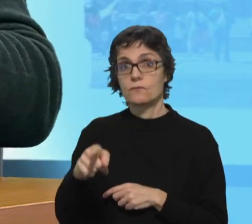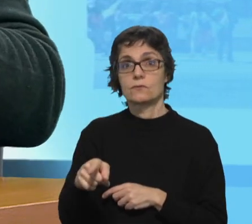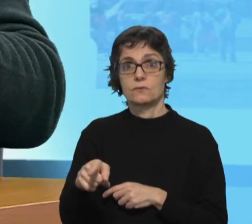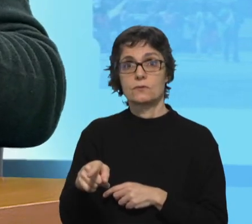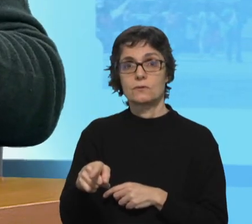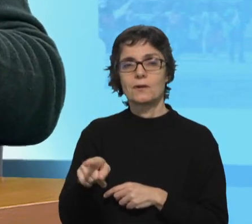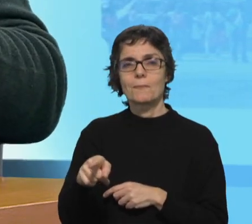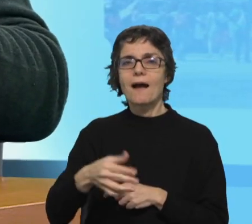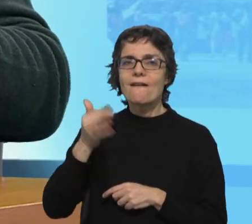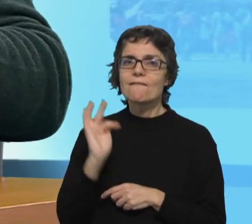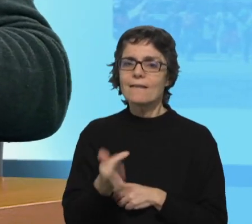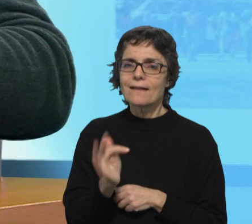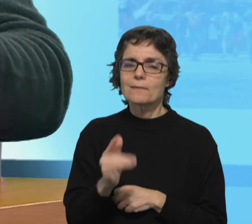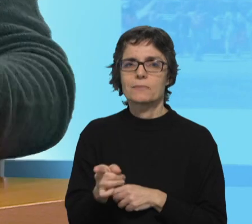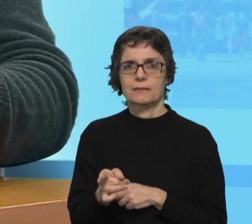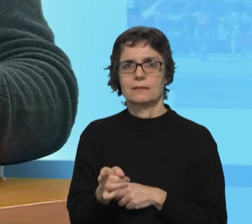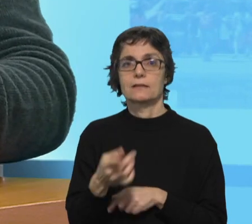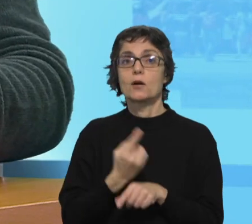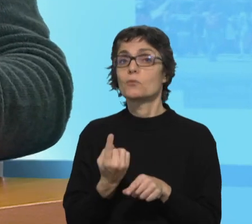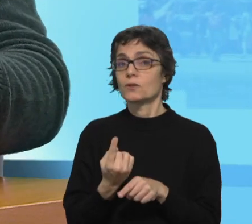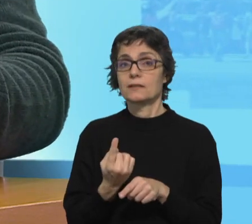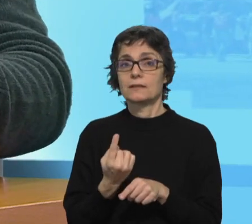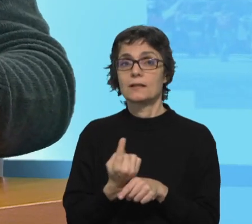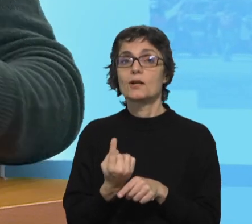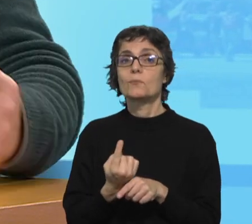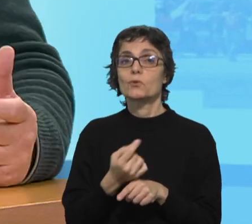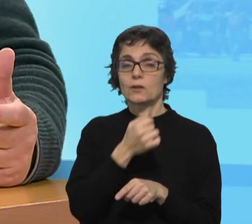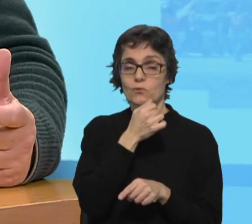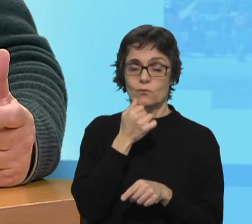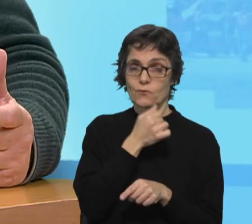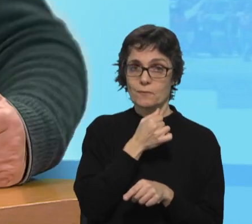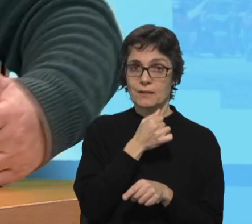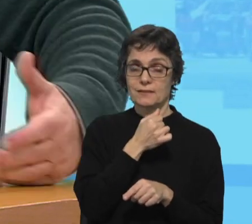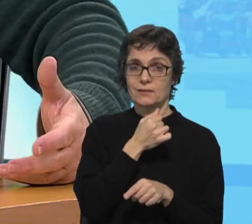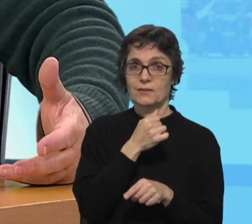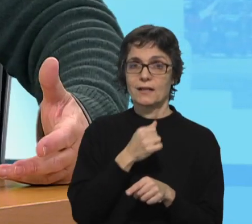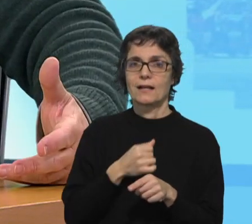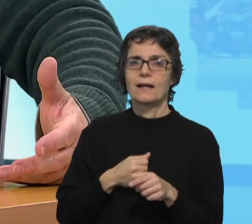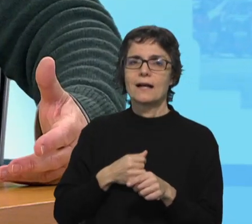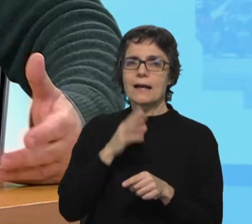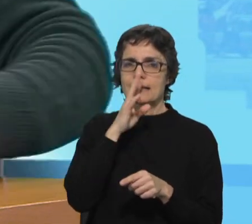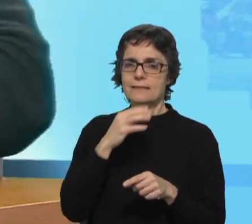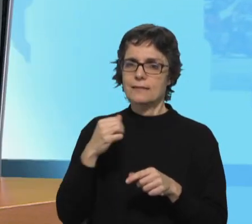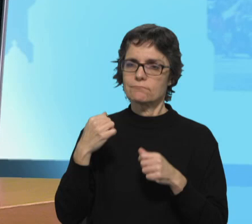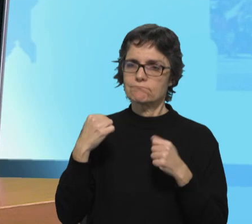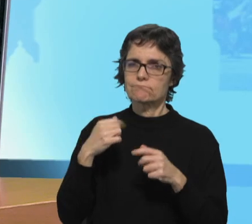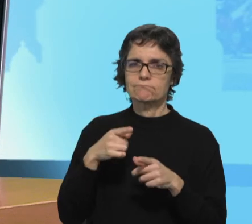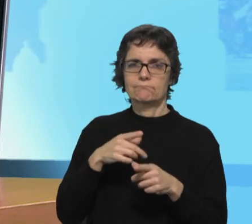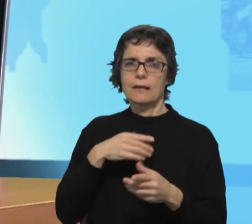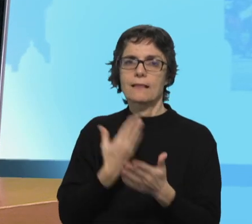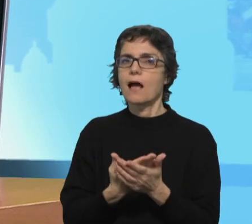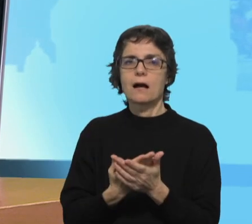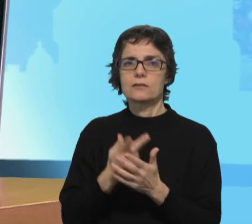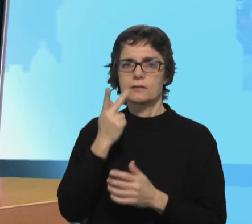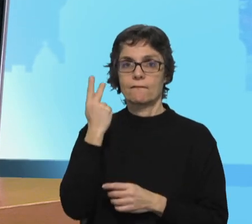sabem que vale a pena. Porque da morte, do sofrimento, vai vir vida, vai vir boa disposição. Olha,